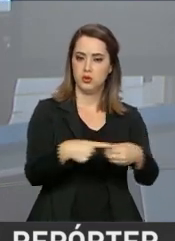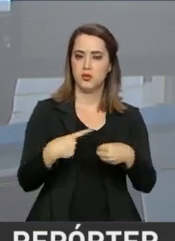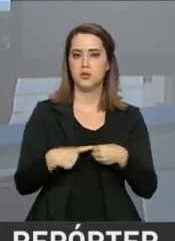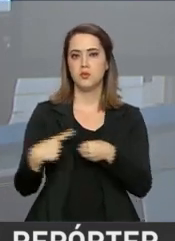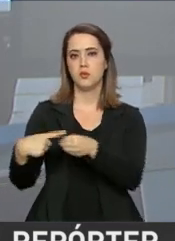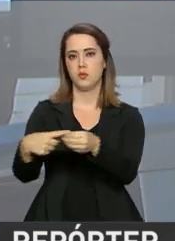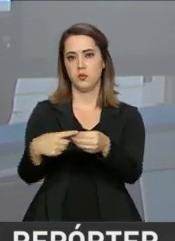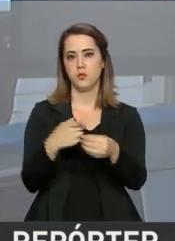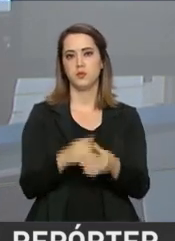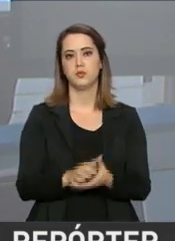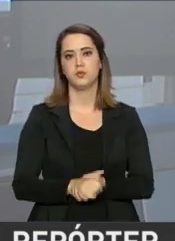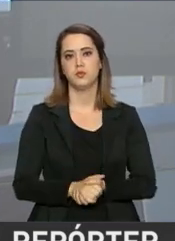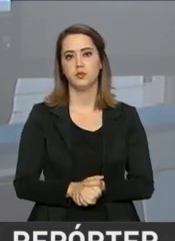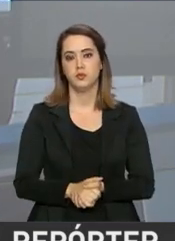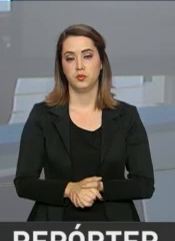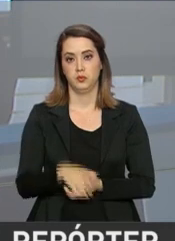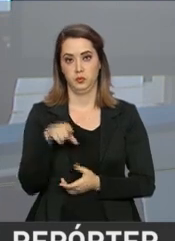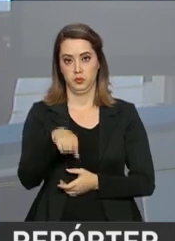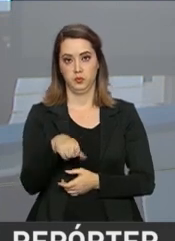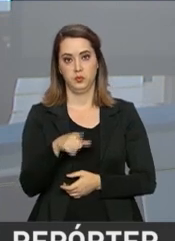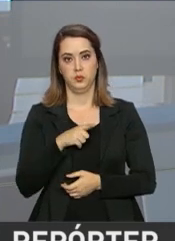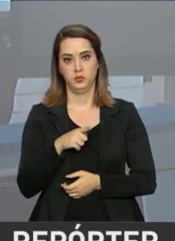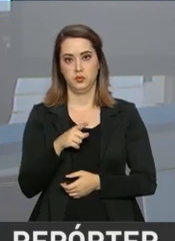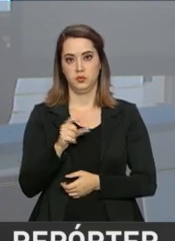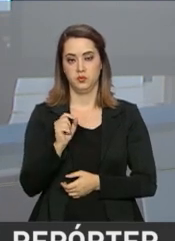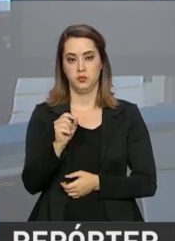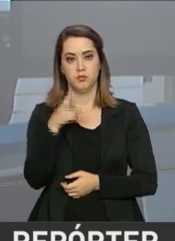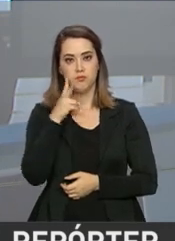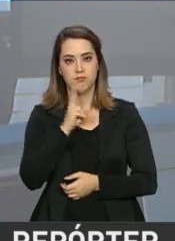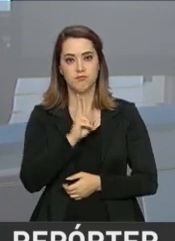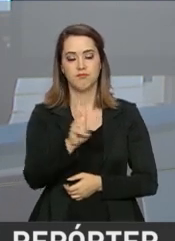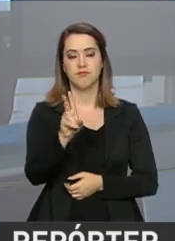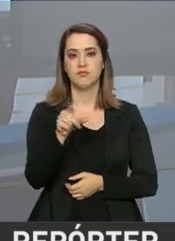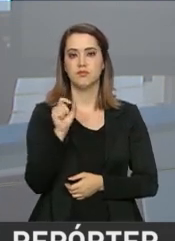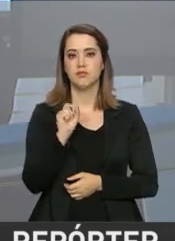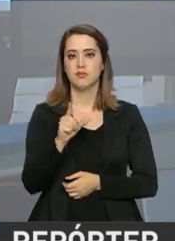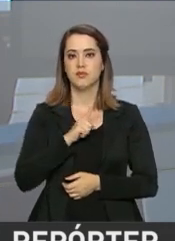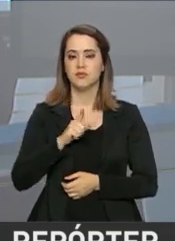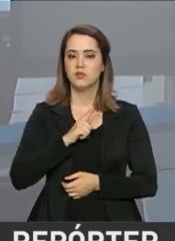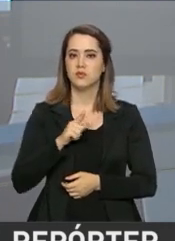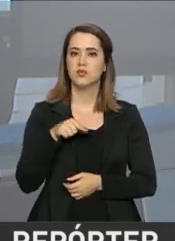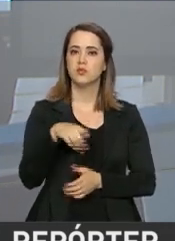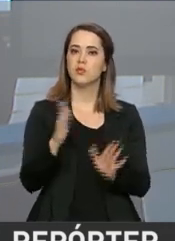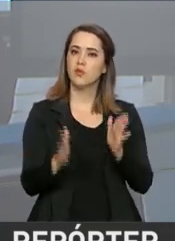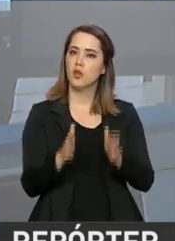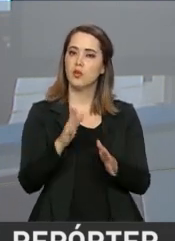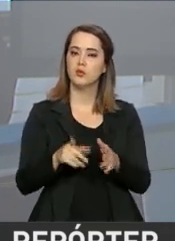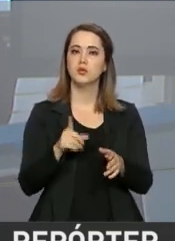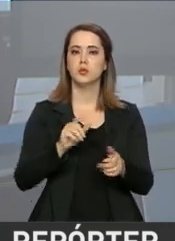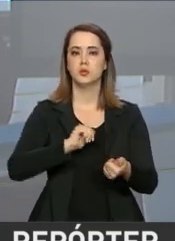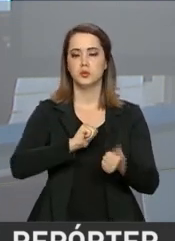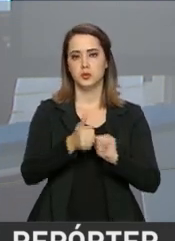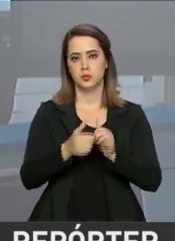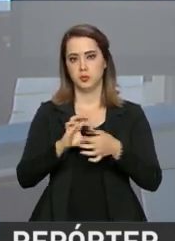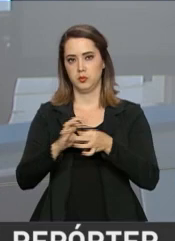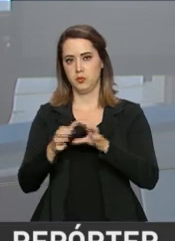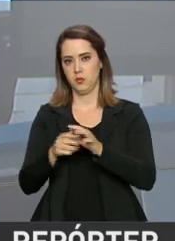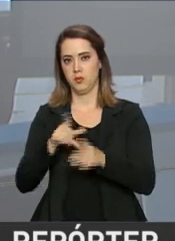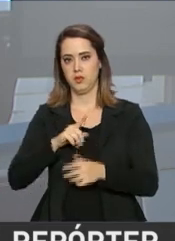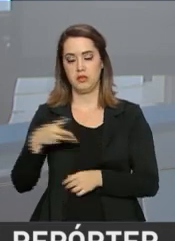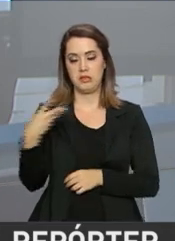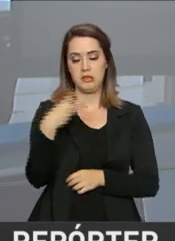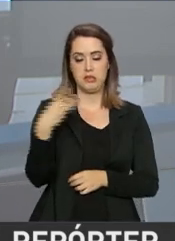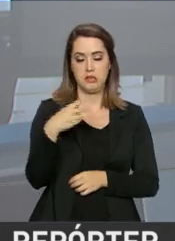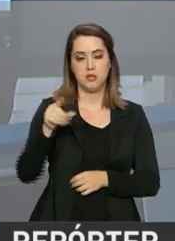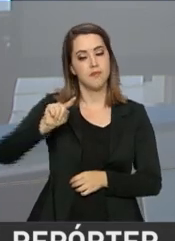da Tijuca e Maracanã a a estimativa dos organizadores é que durante os jogos sejam geradas cerca de